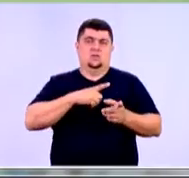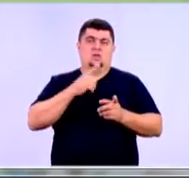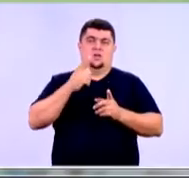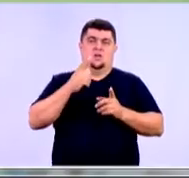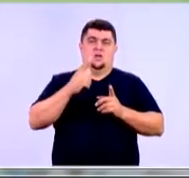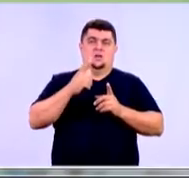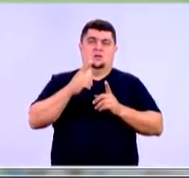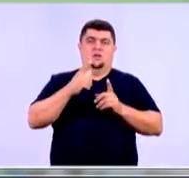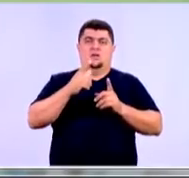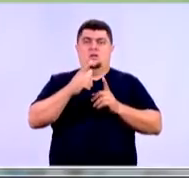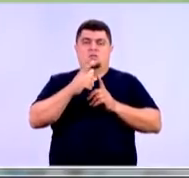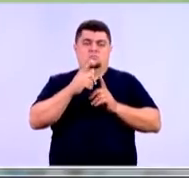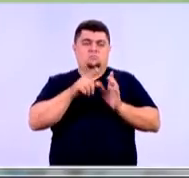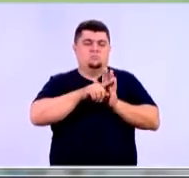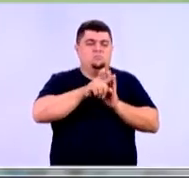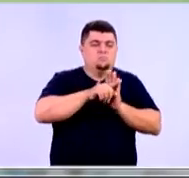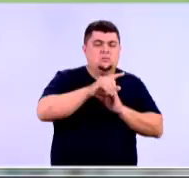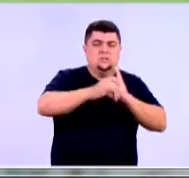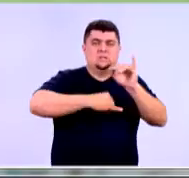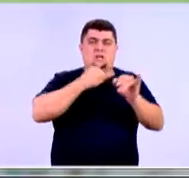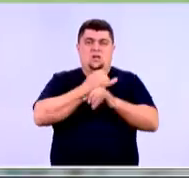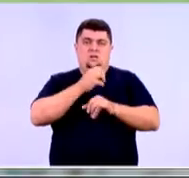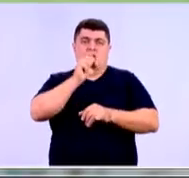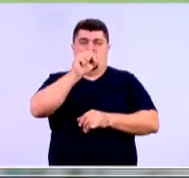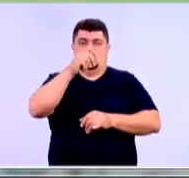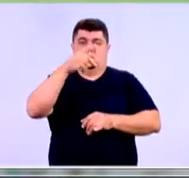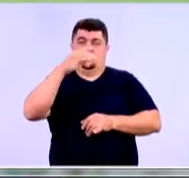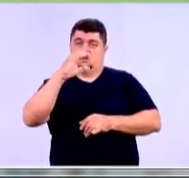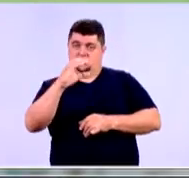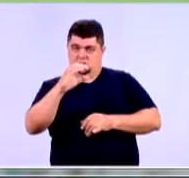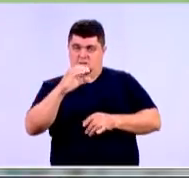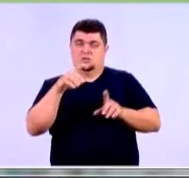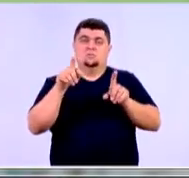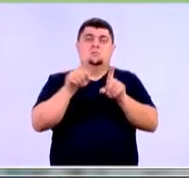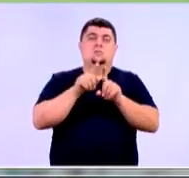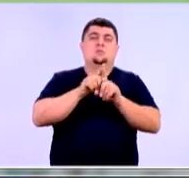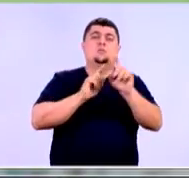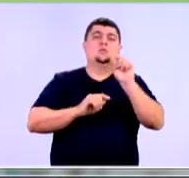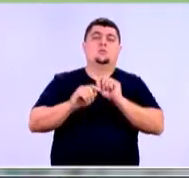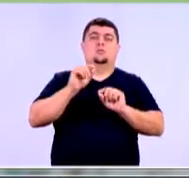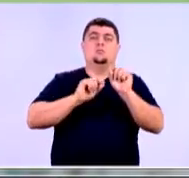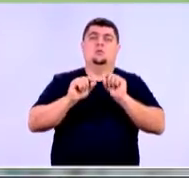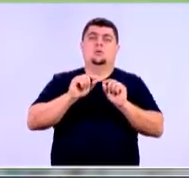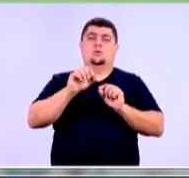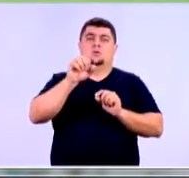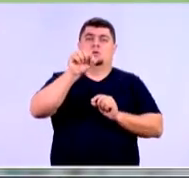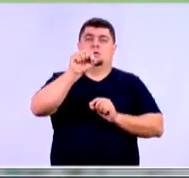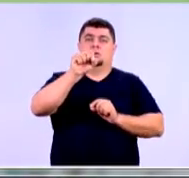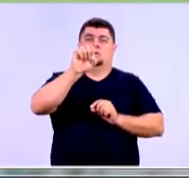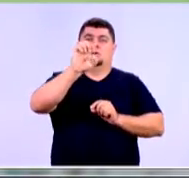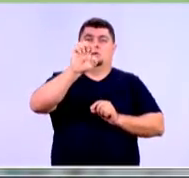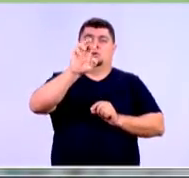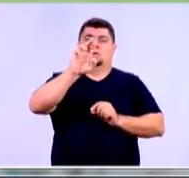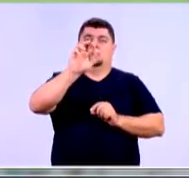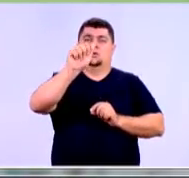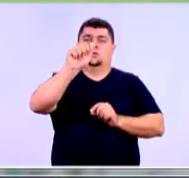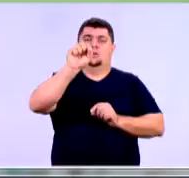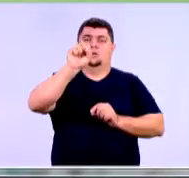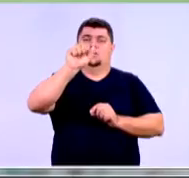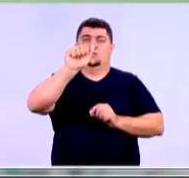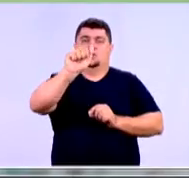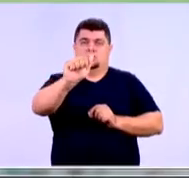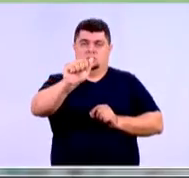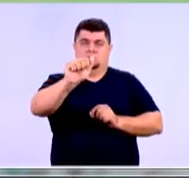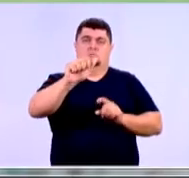ao Serviço de Proteção ao Crédito, que é o SPC, e da centralização dos serviços dos bancos, que é